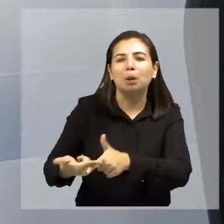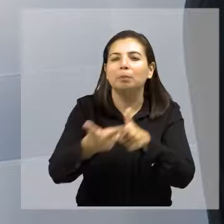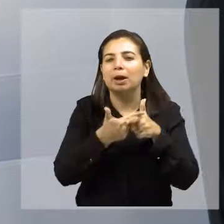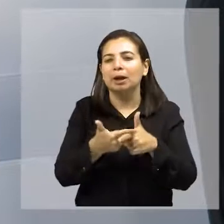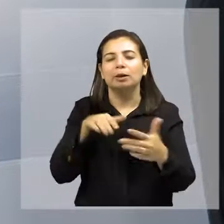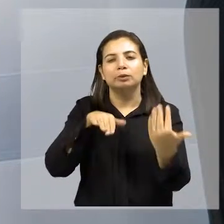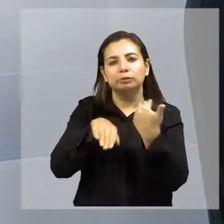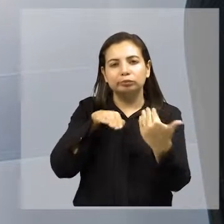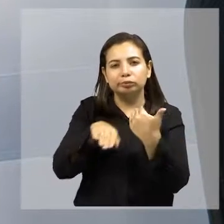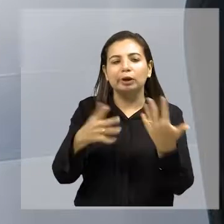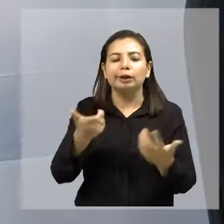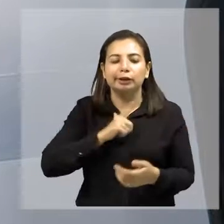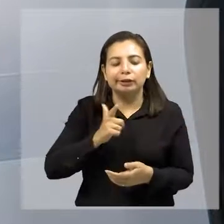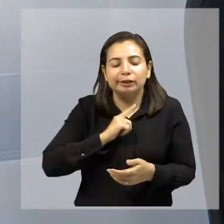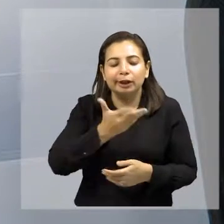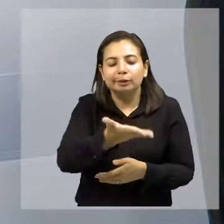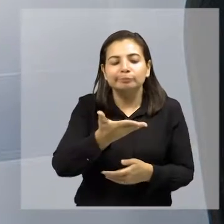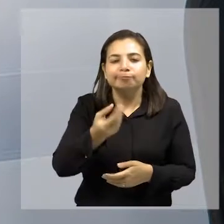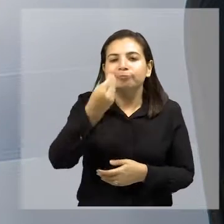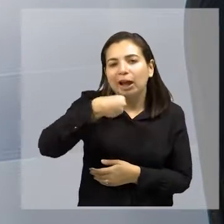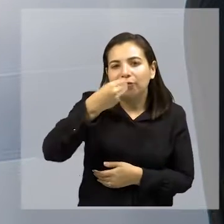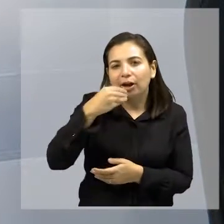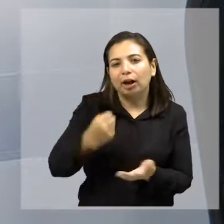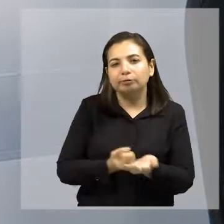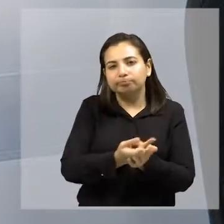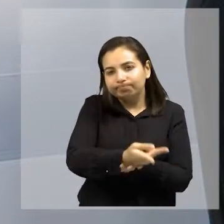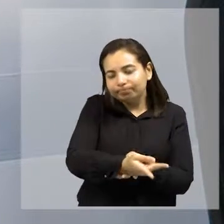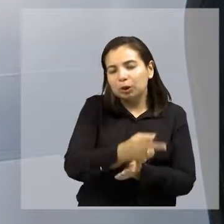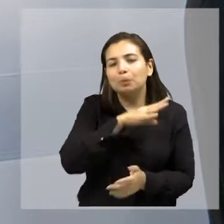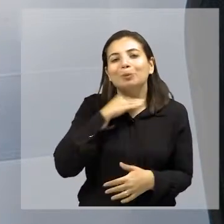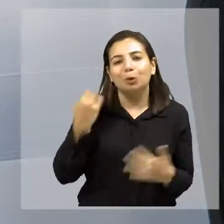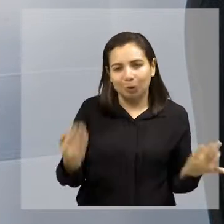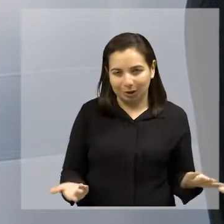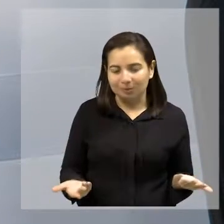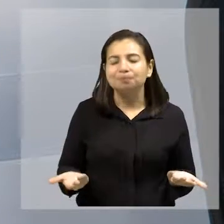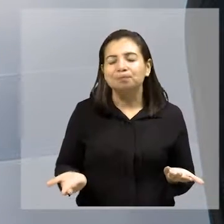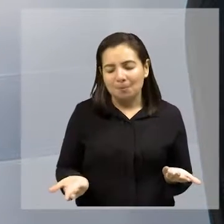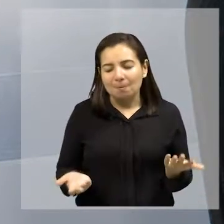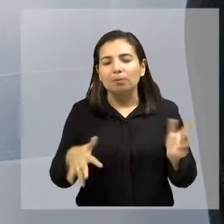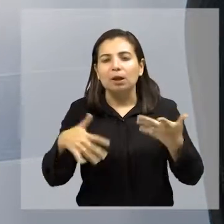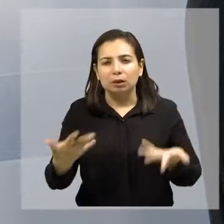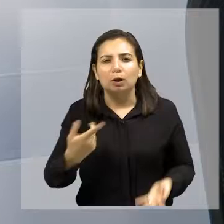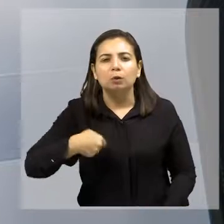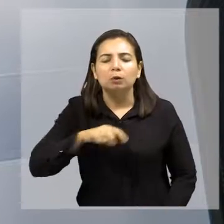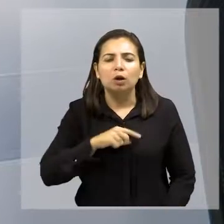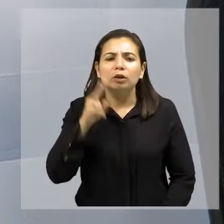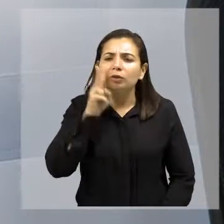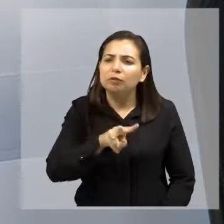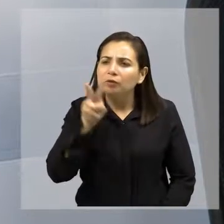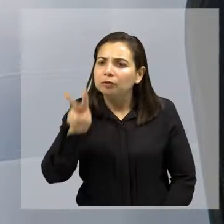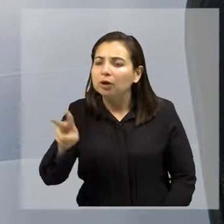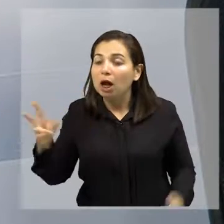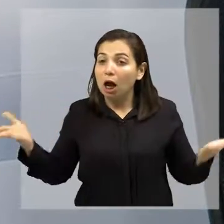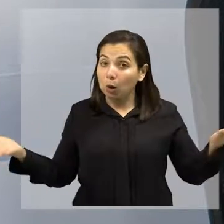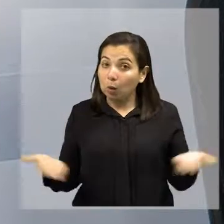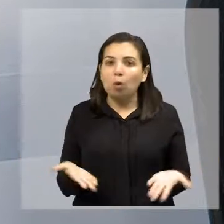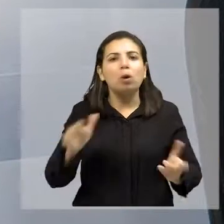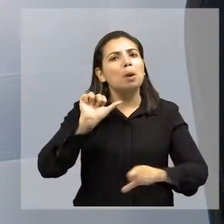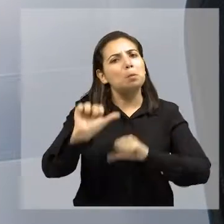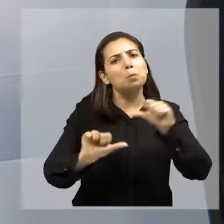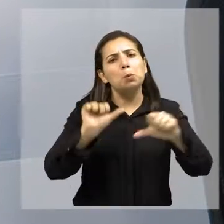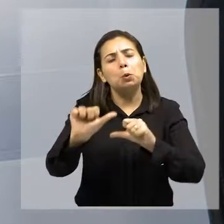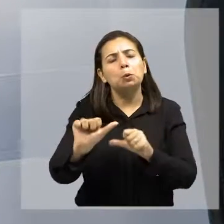cidade, que é o ciclista. A nossa alegria é que hoje, cada vez menos, a gente observa episódios